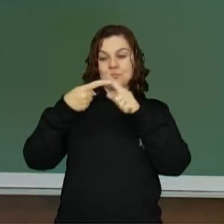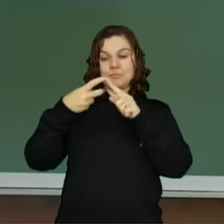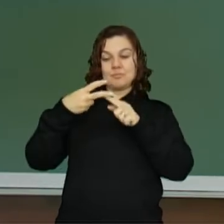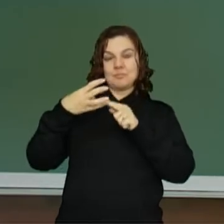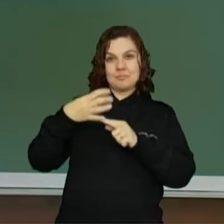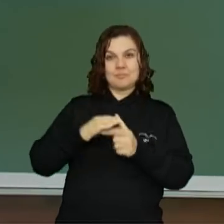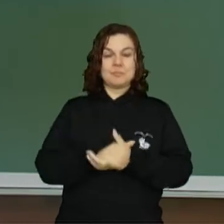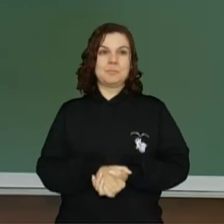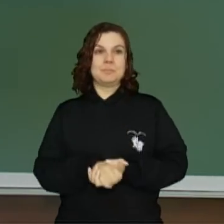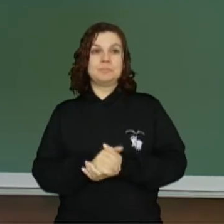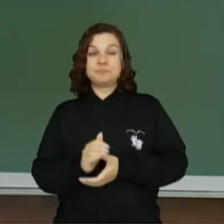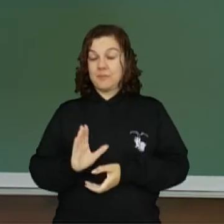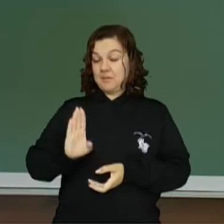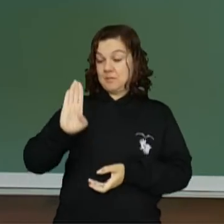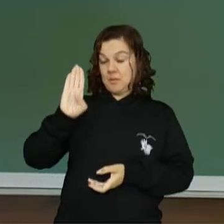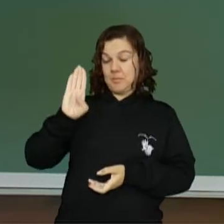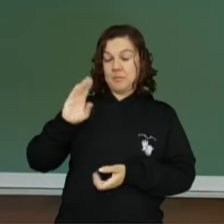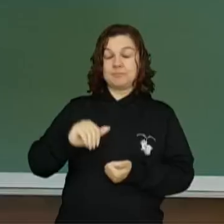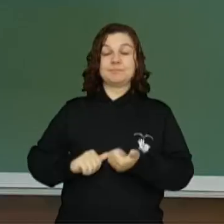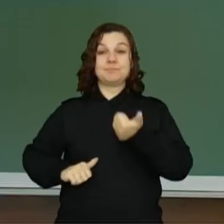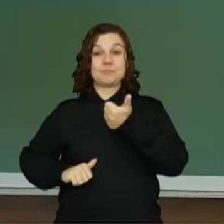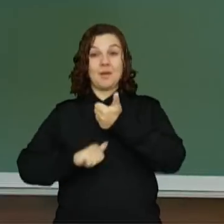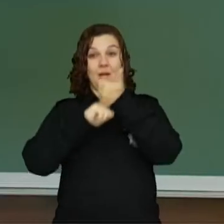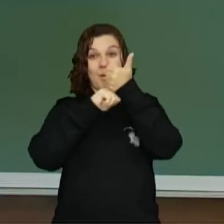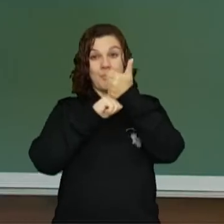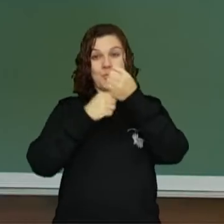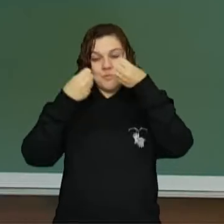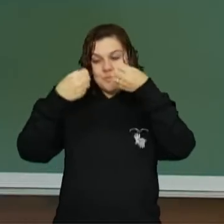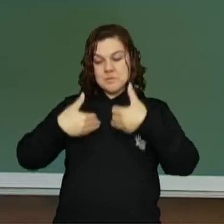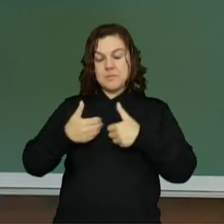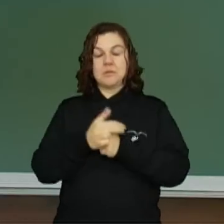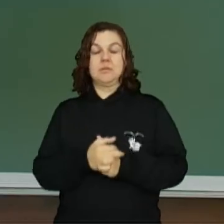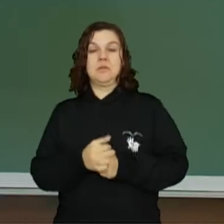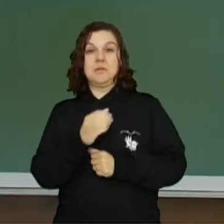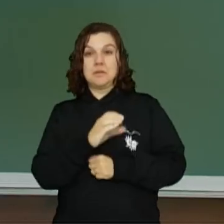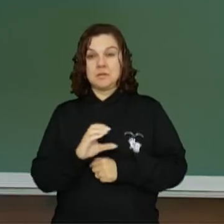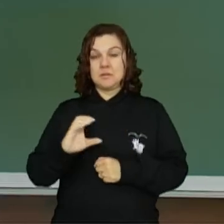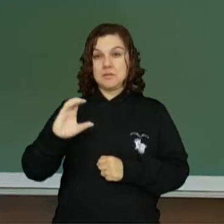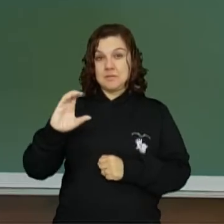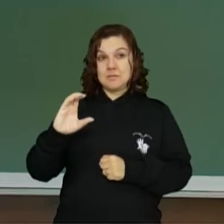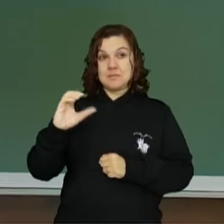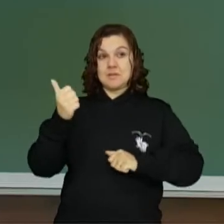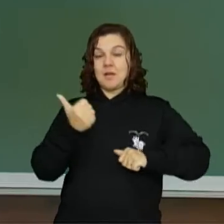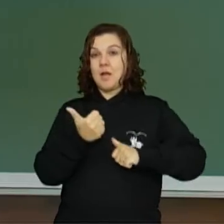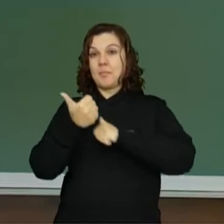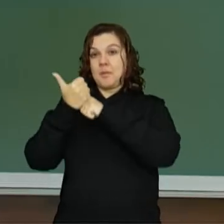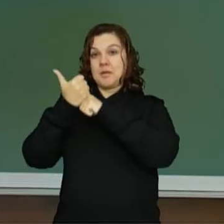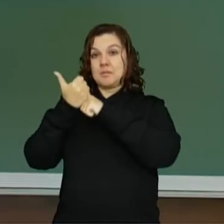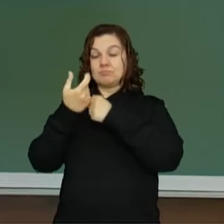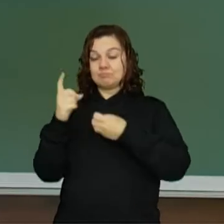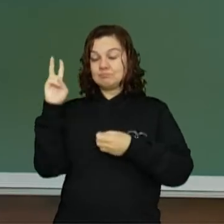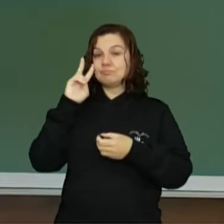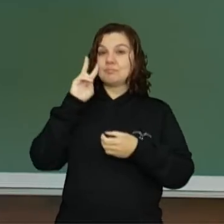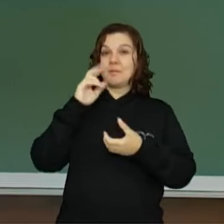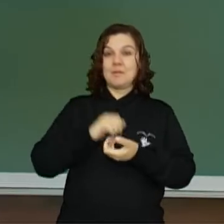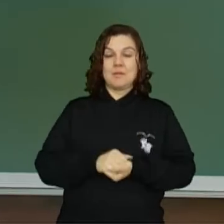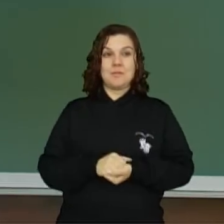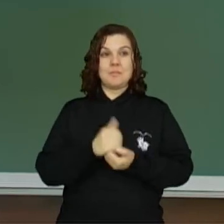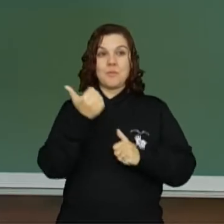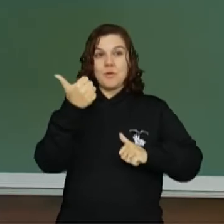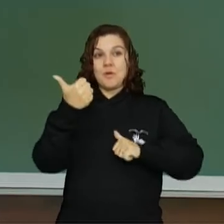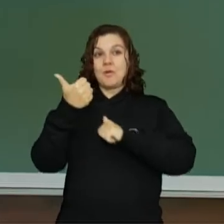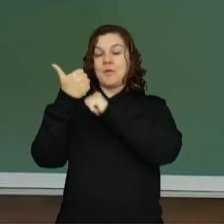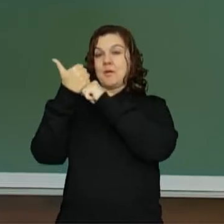enumerativo, na letra B, aposto explicativo, aposto recapitulativo